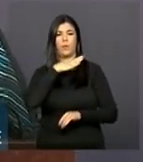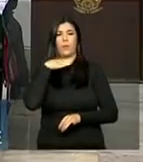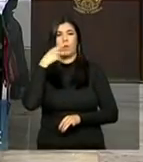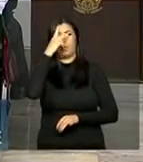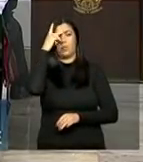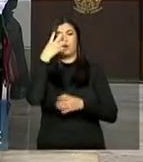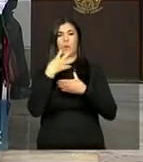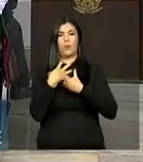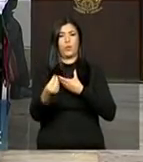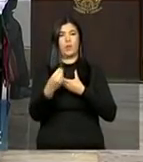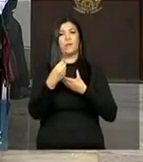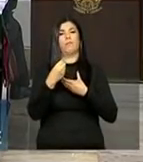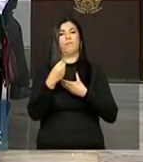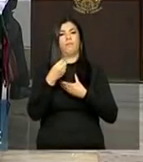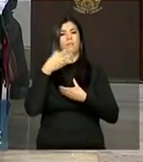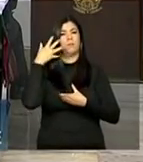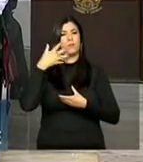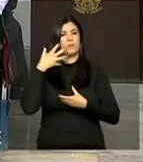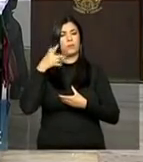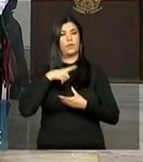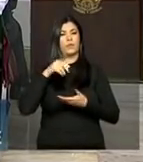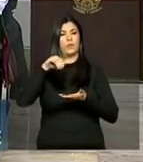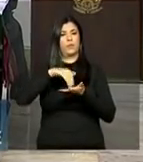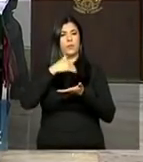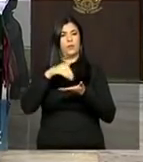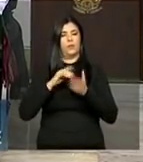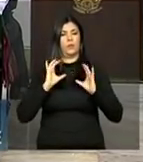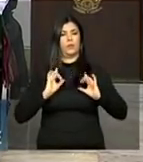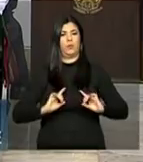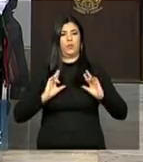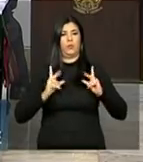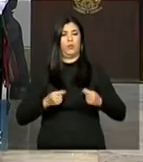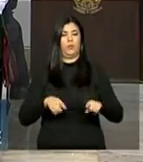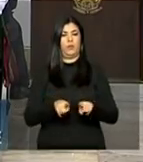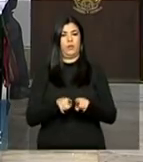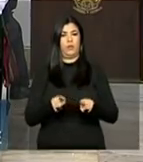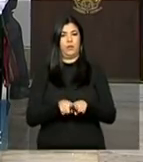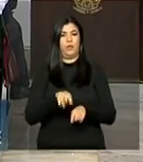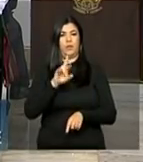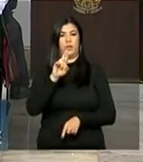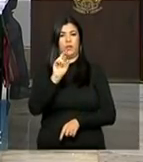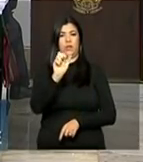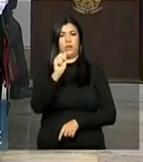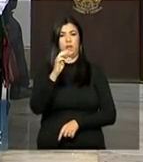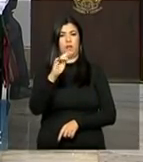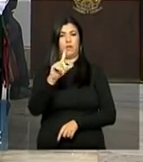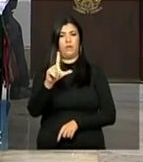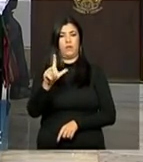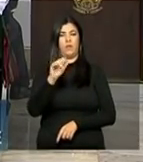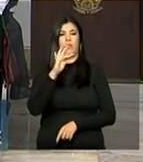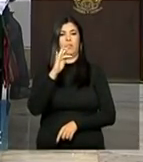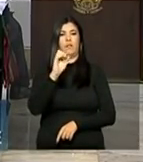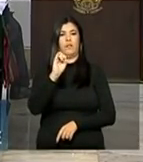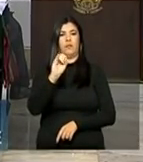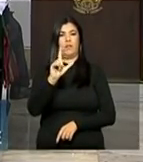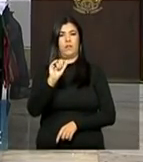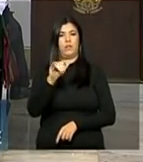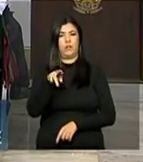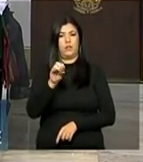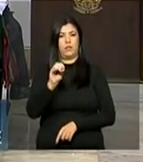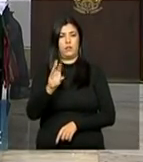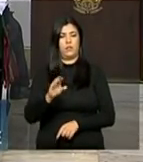desaparecidos políticos da secretaria de direitos humanos Rafael Feliciano da Rocha